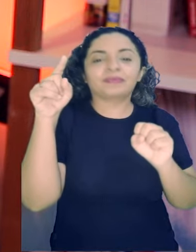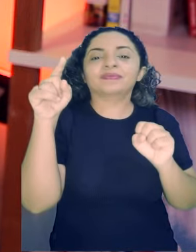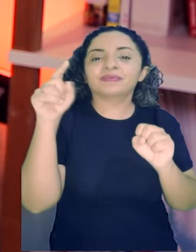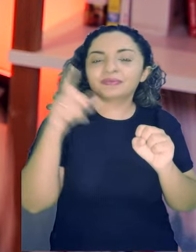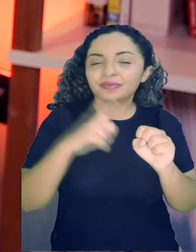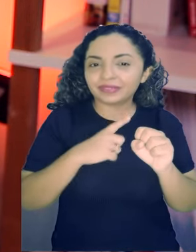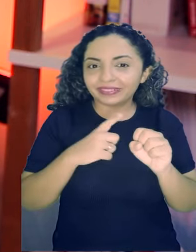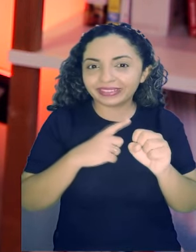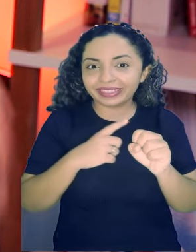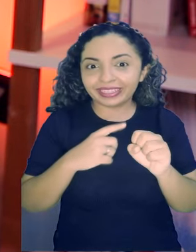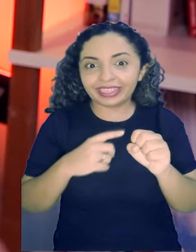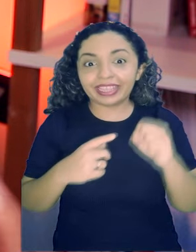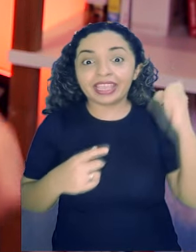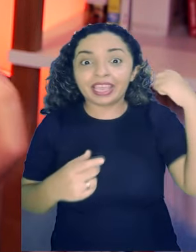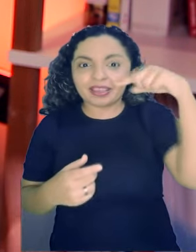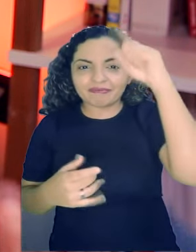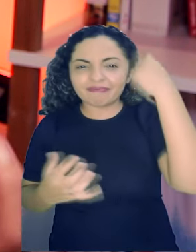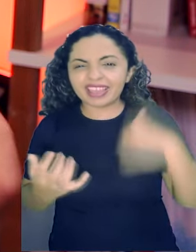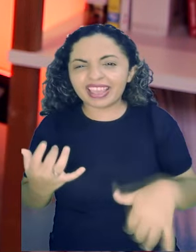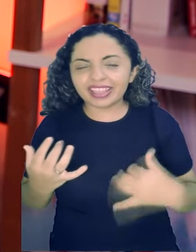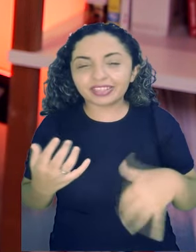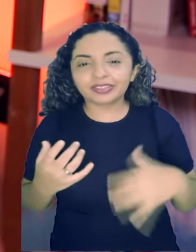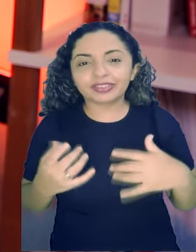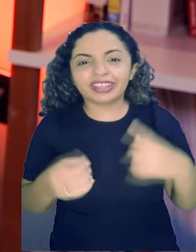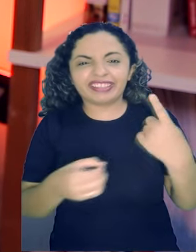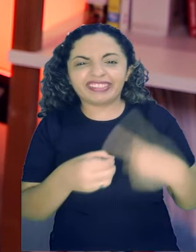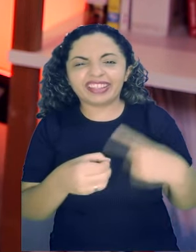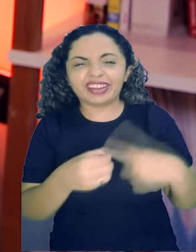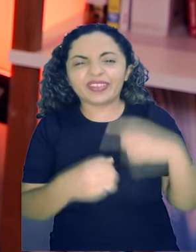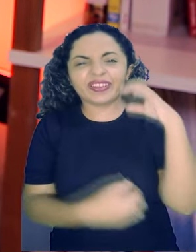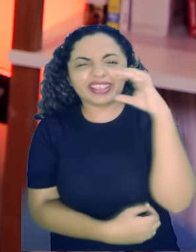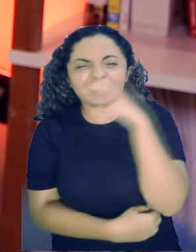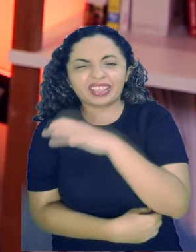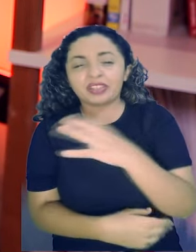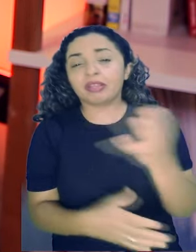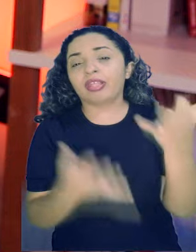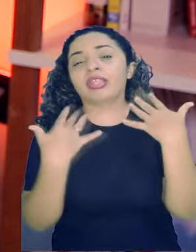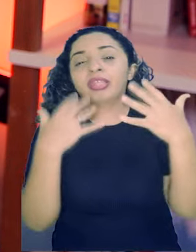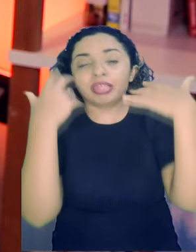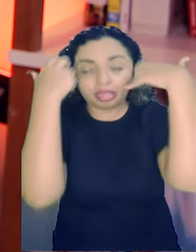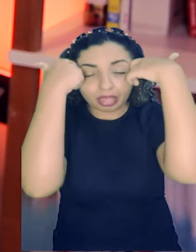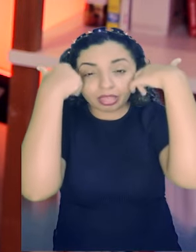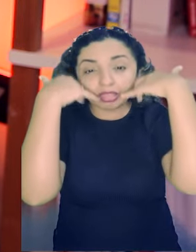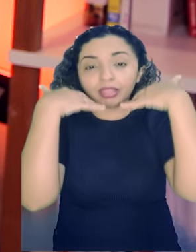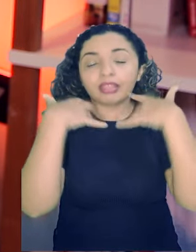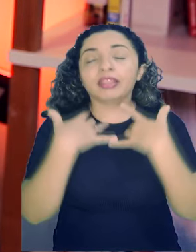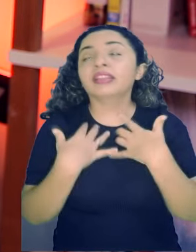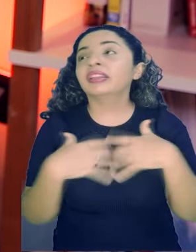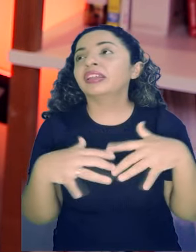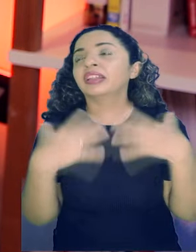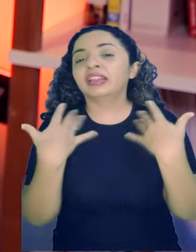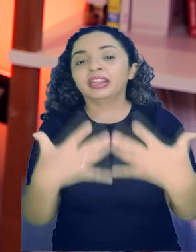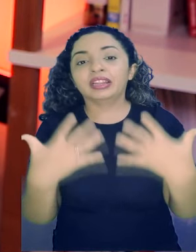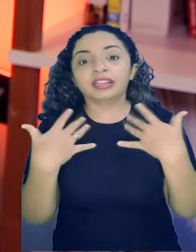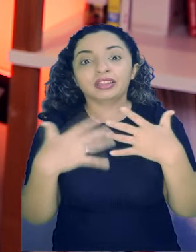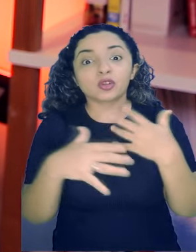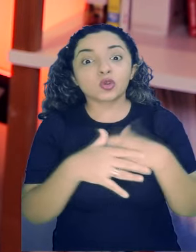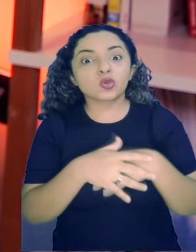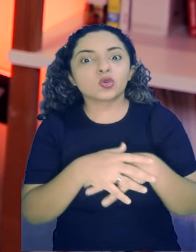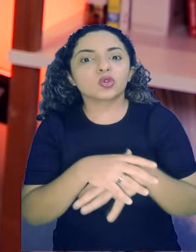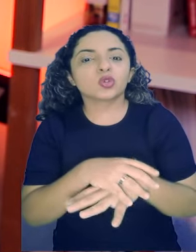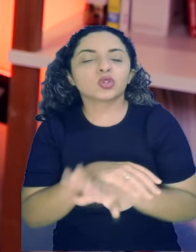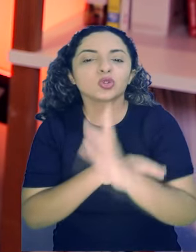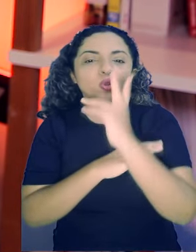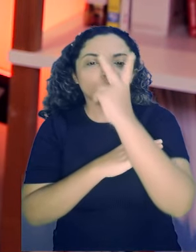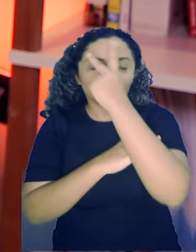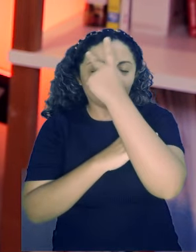dentro desse México interior, quente, abafado, em que o suor é muito